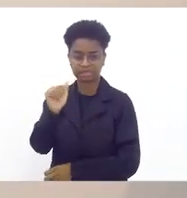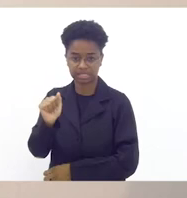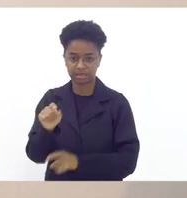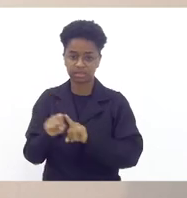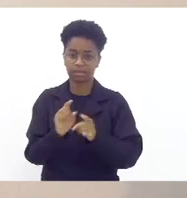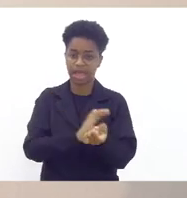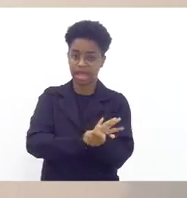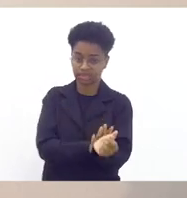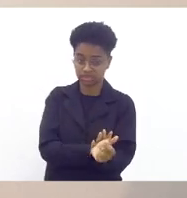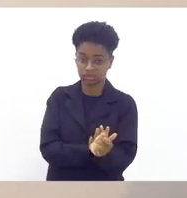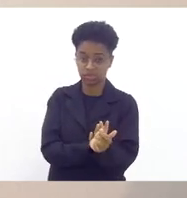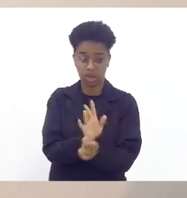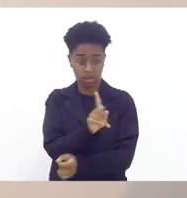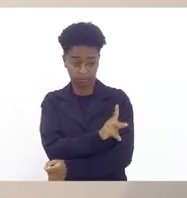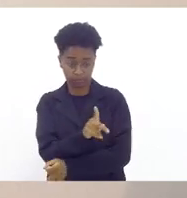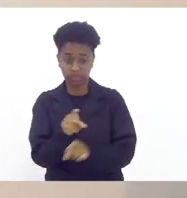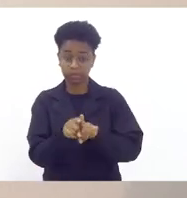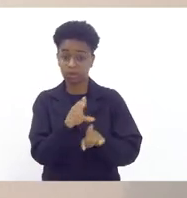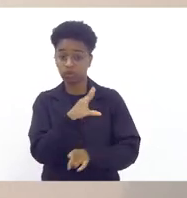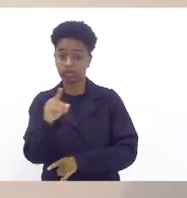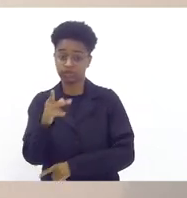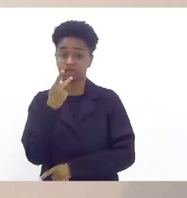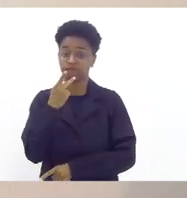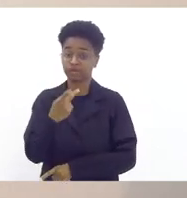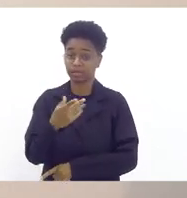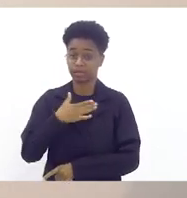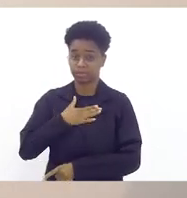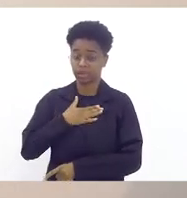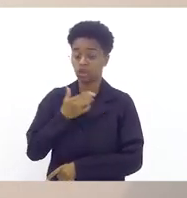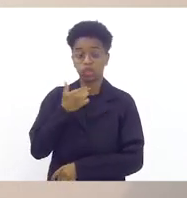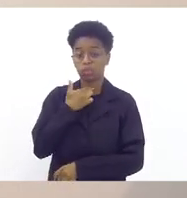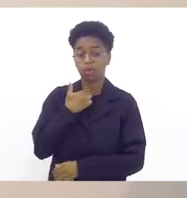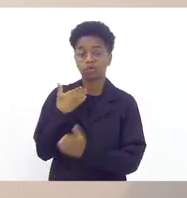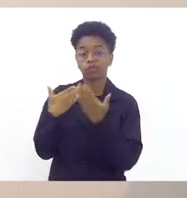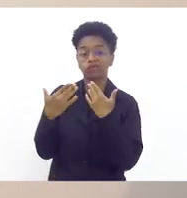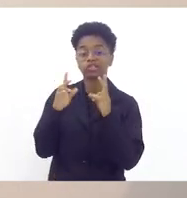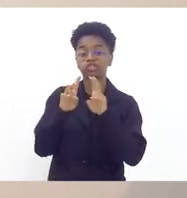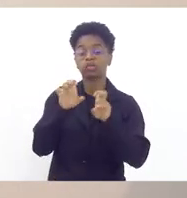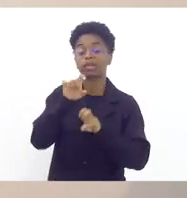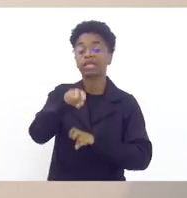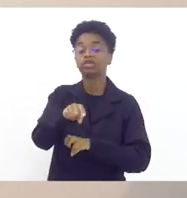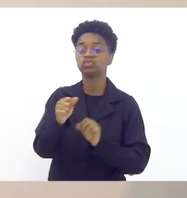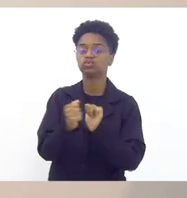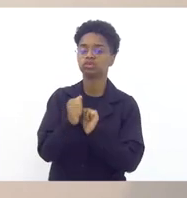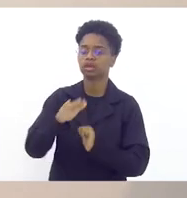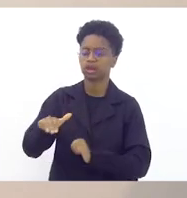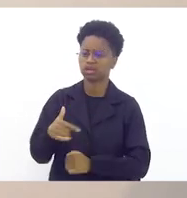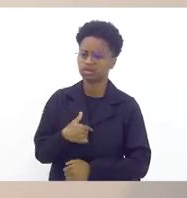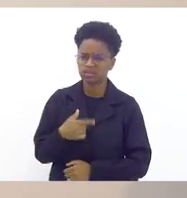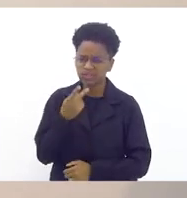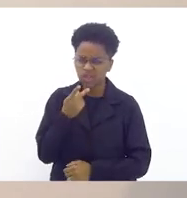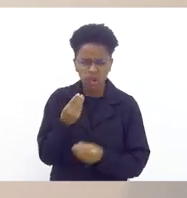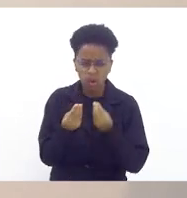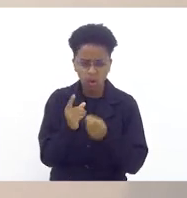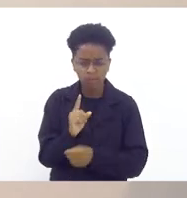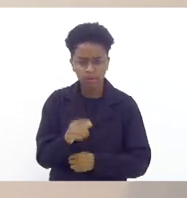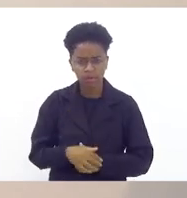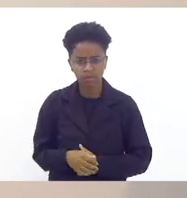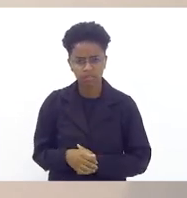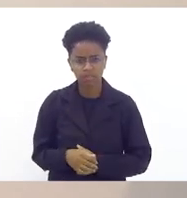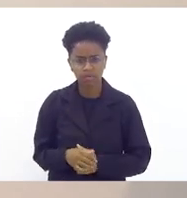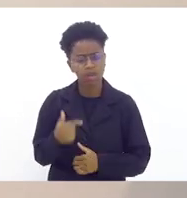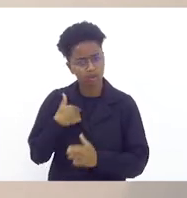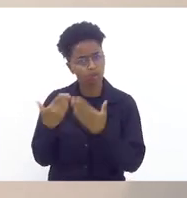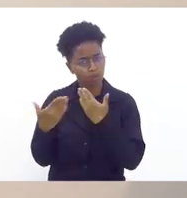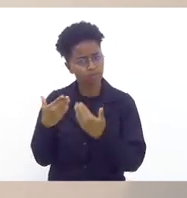a professora e a coordenadora falam para mim que não podem conversar sobre isso com criança. Eu falei, mas como não? Eu converso